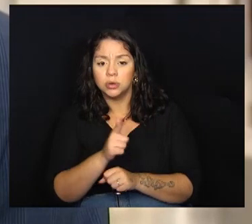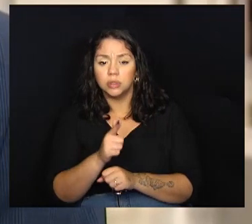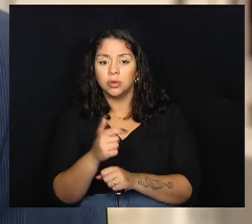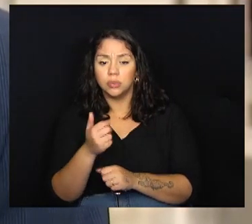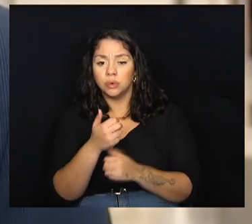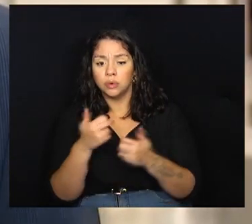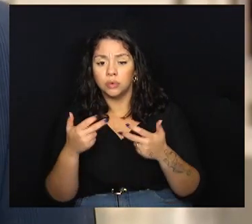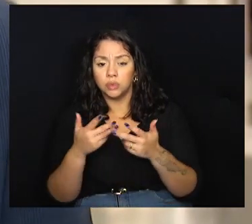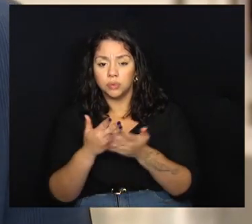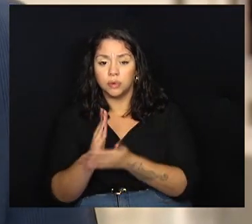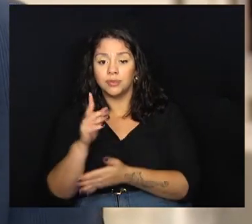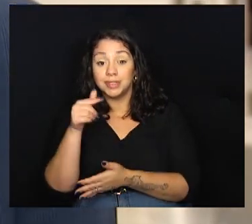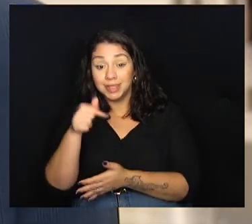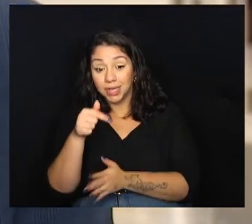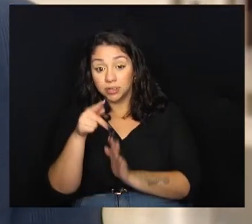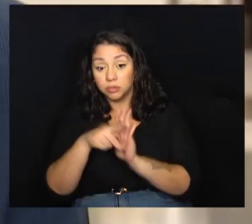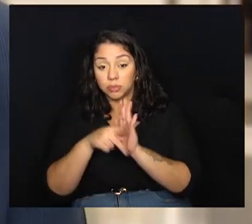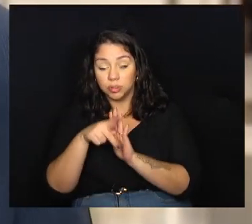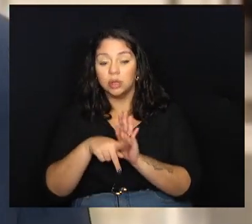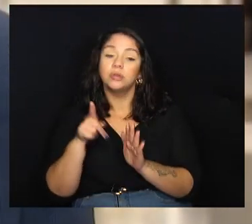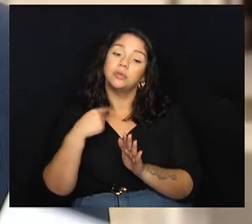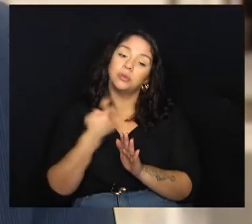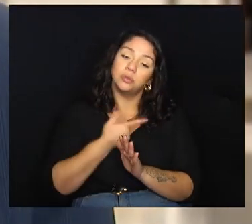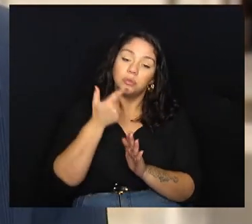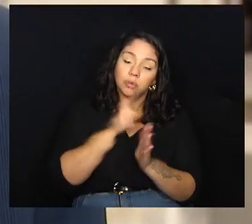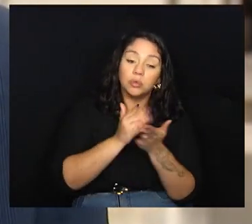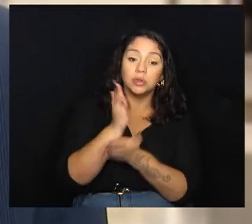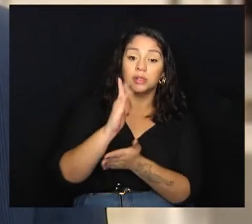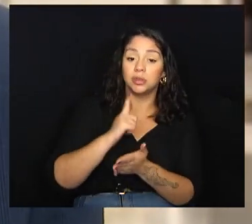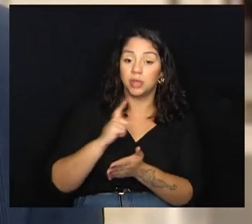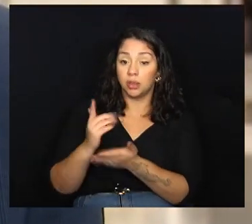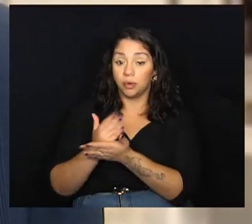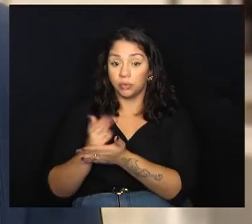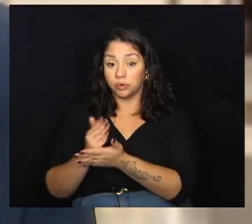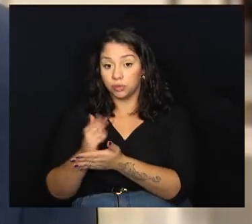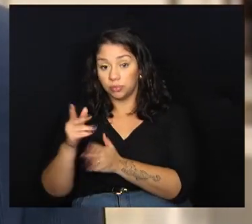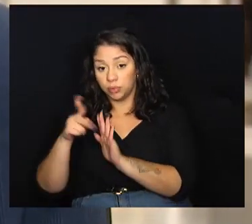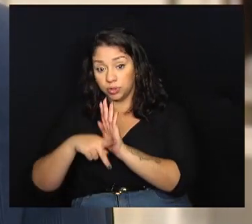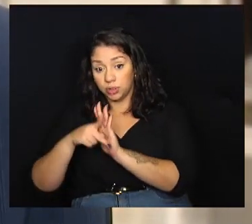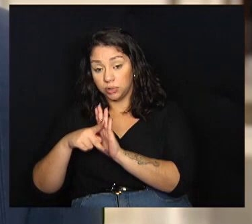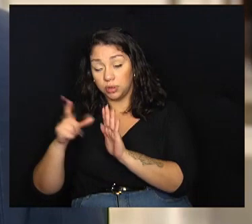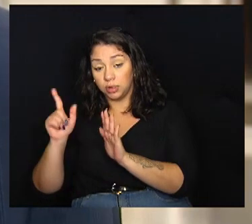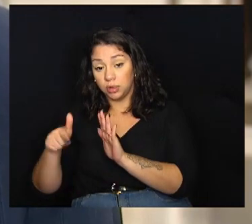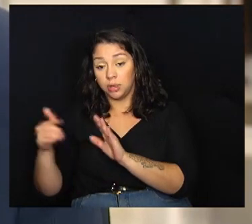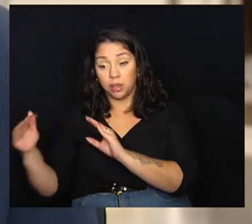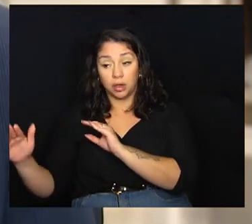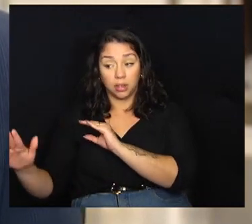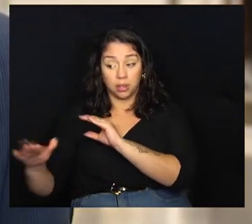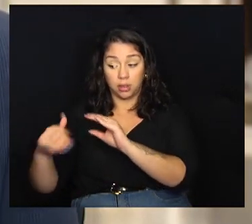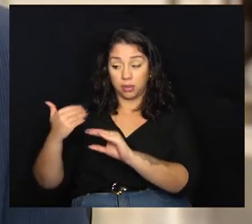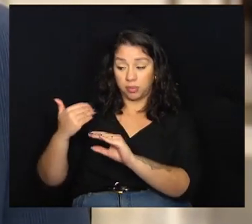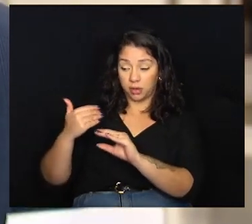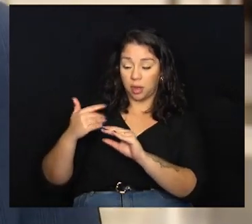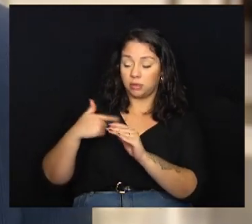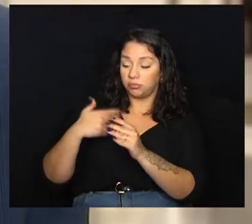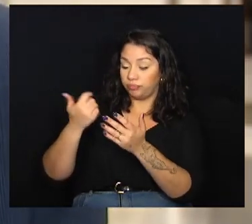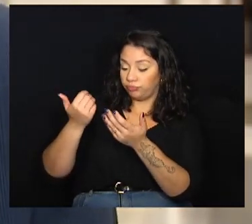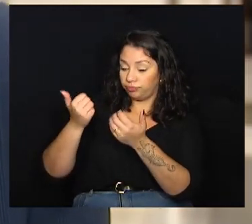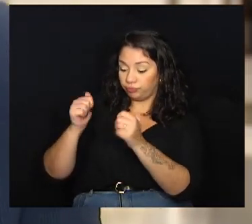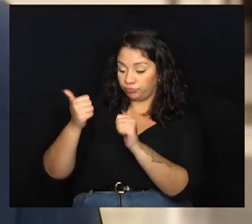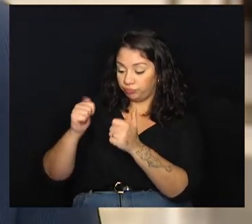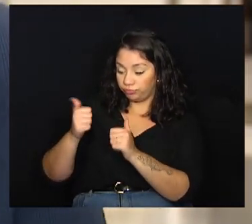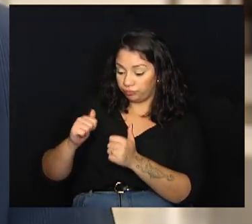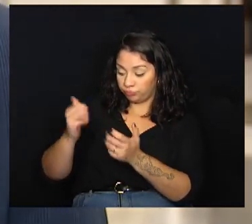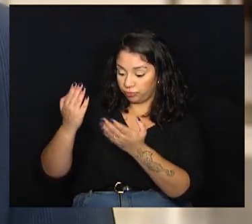passou pela nossa comissão. Então, a gente tem aqueles projetos que vêm encaminhados por outros vereadores que a comissão analisa e dá o seu parecer, e foram